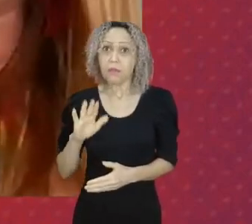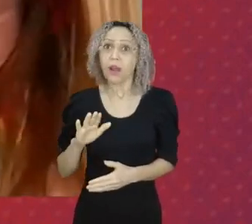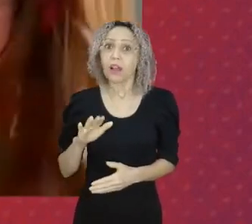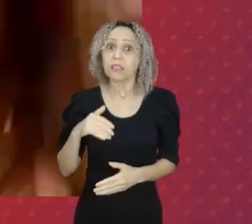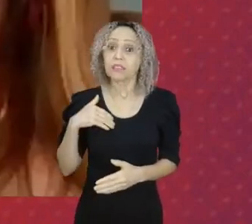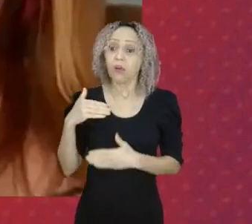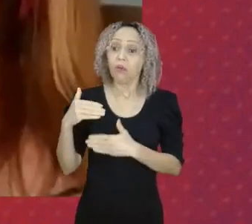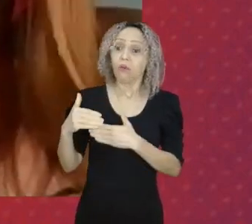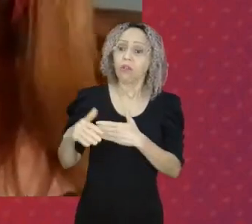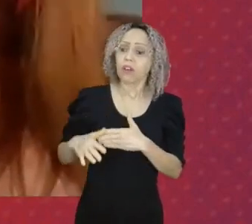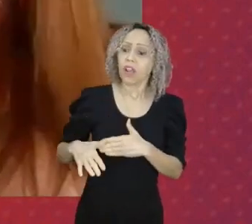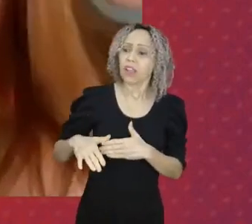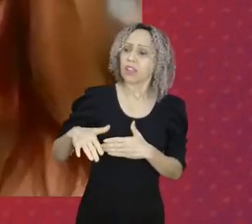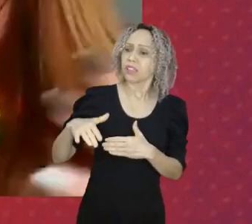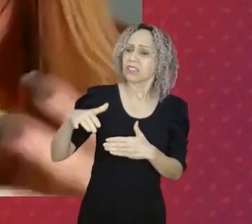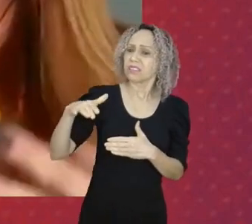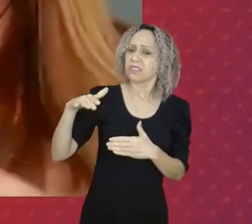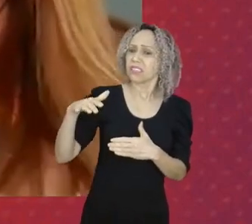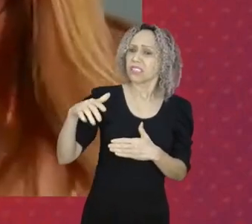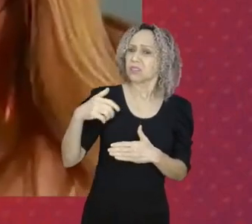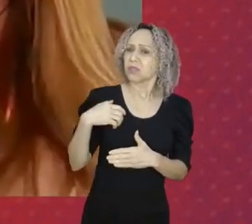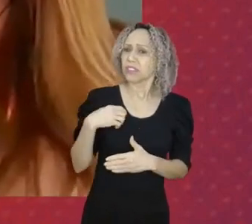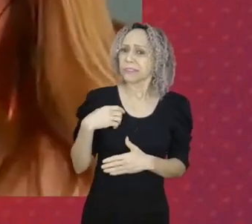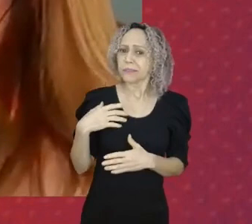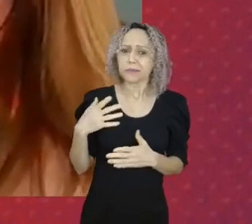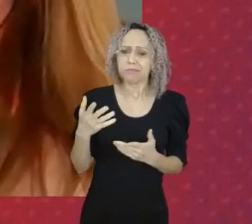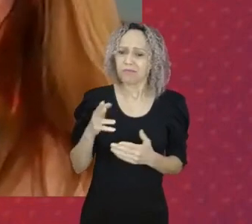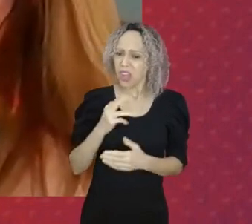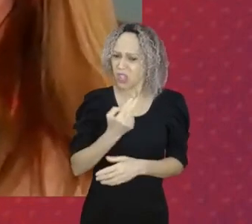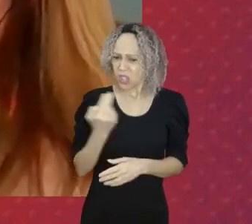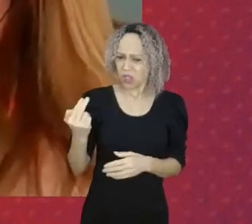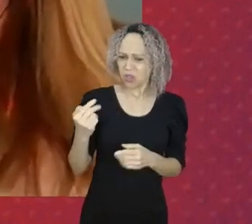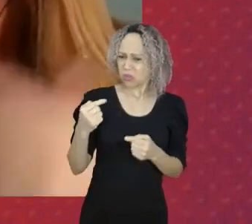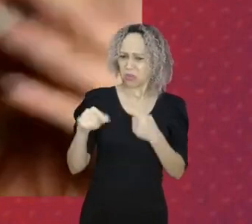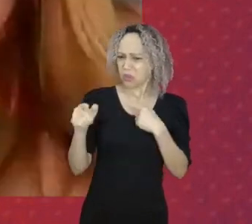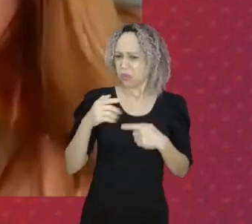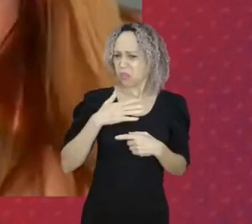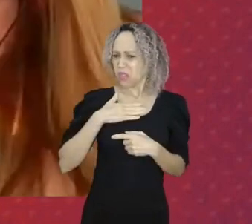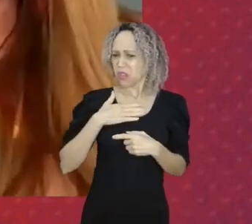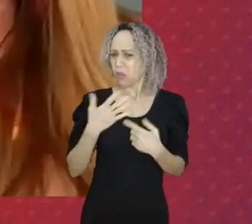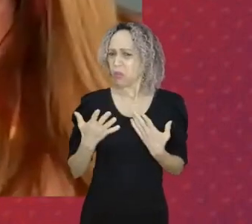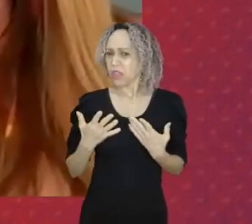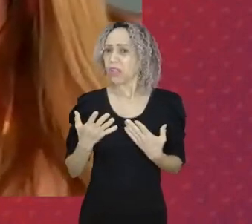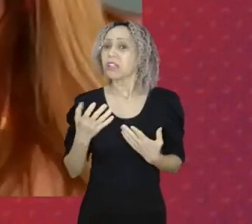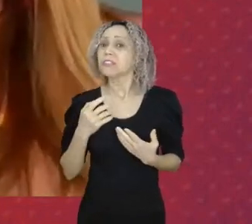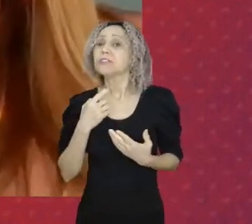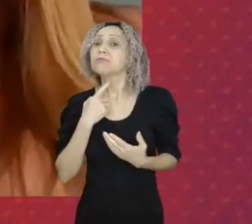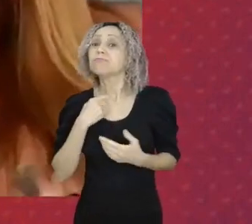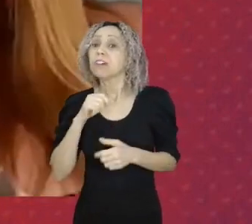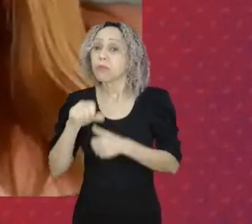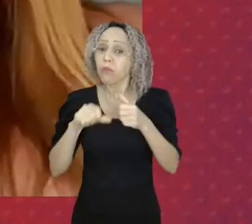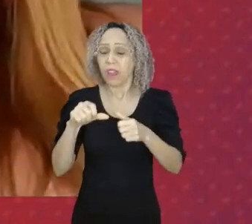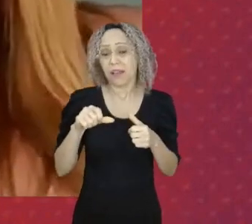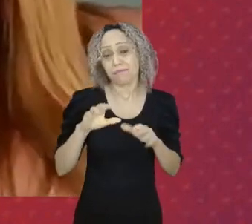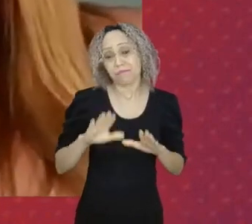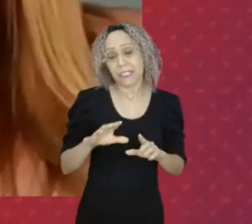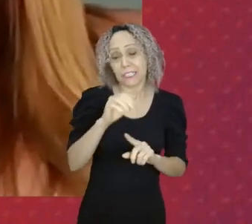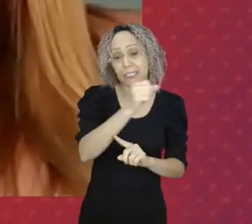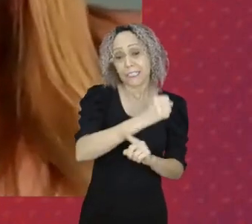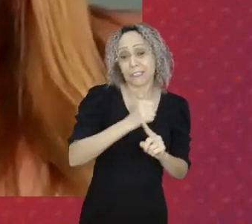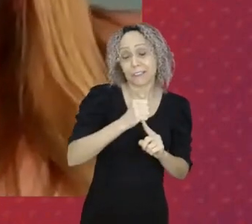só isso. A gente vai, por exemplo, ver que no cuidado de saúde, por exemplo,